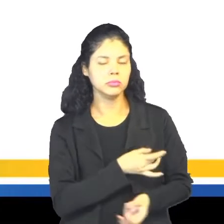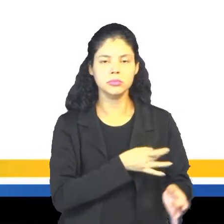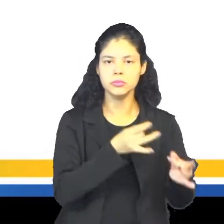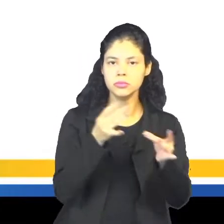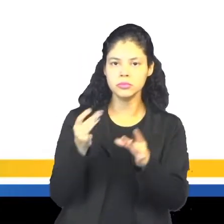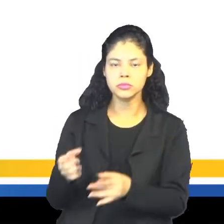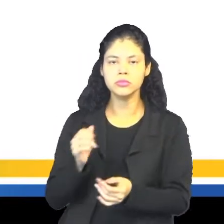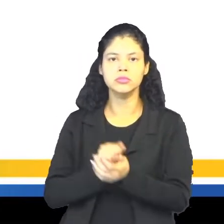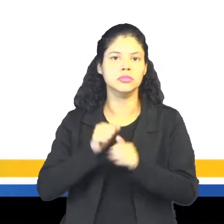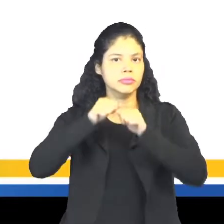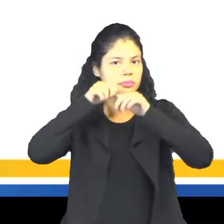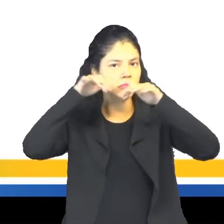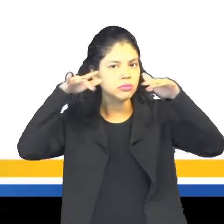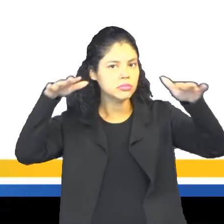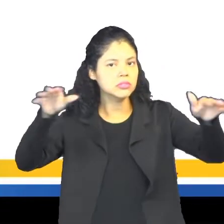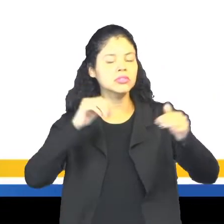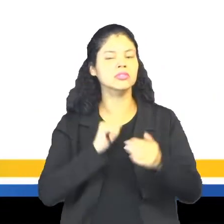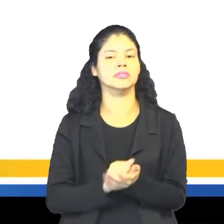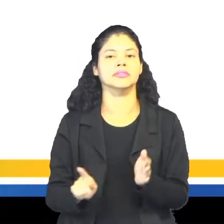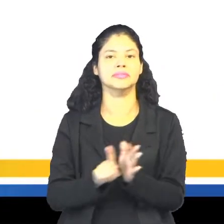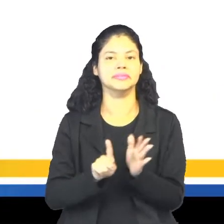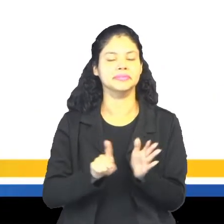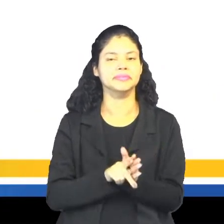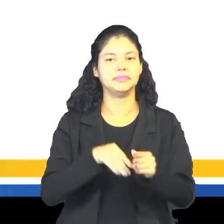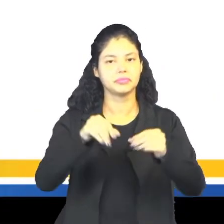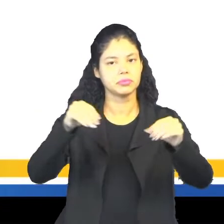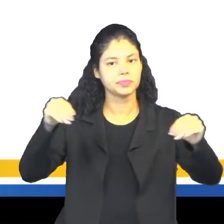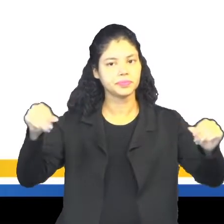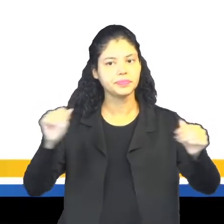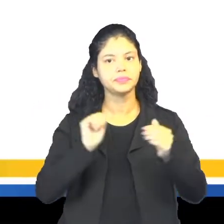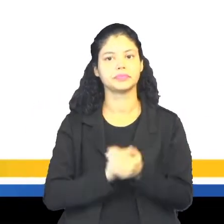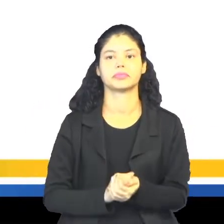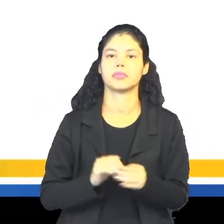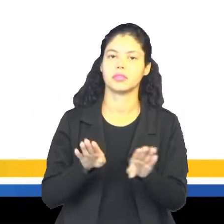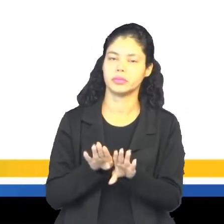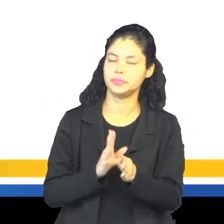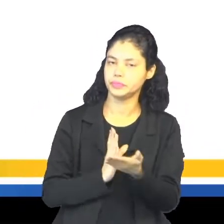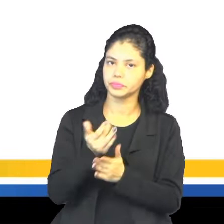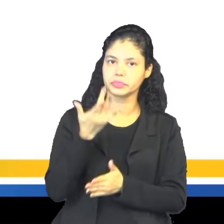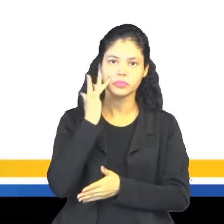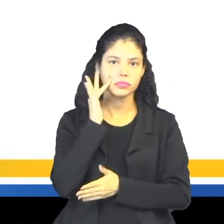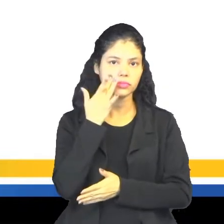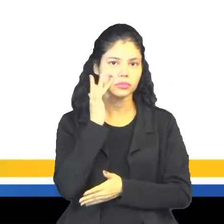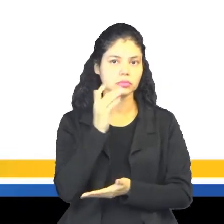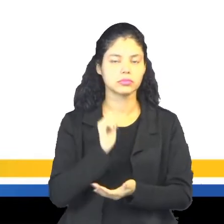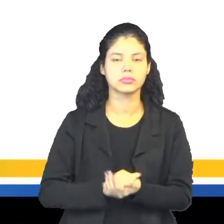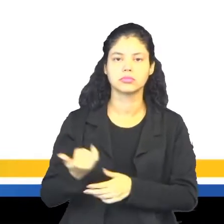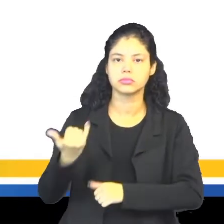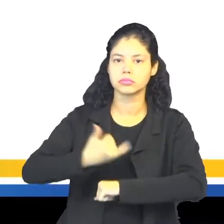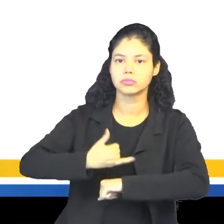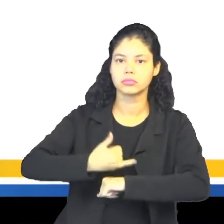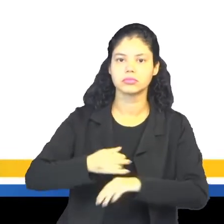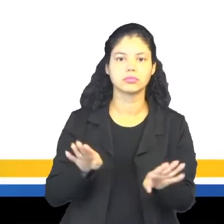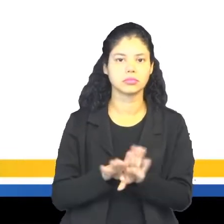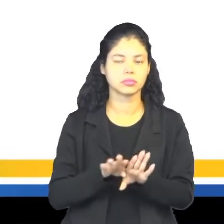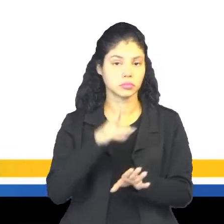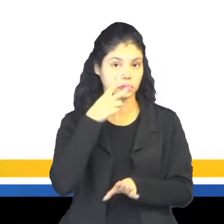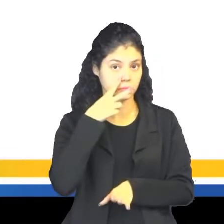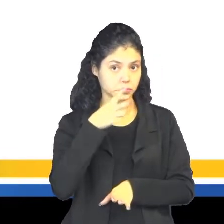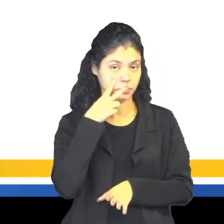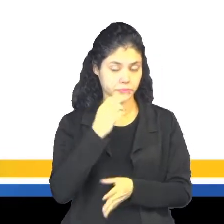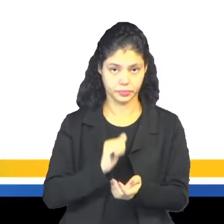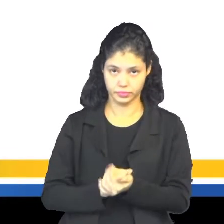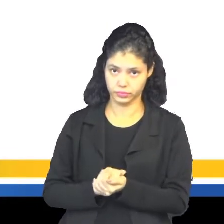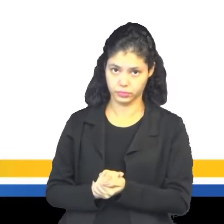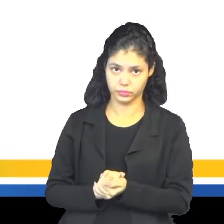mercados, expandindo ele seu comércio, seus territórios, a busca por metais preciosos, também o interesse pela